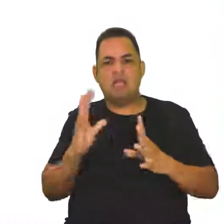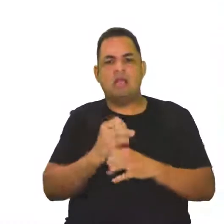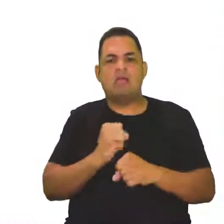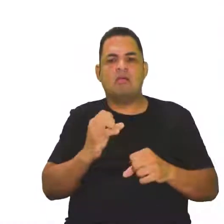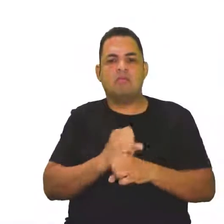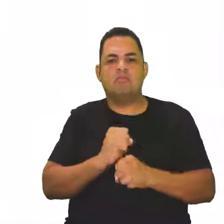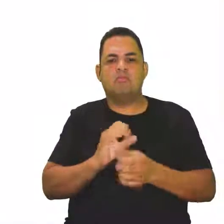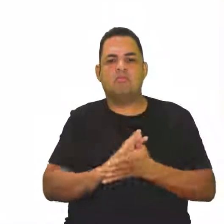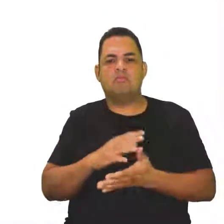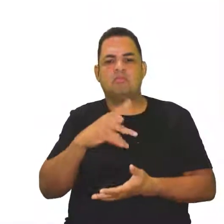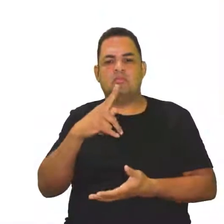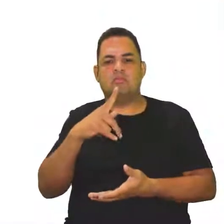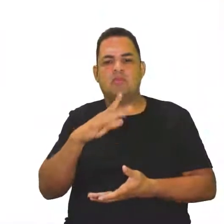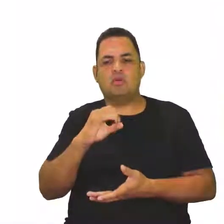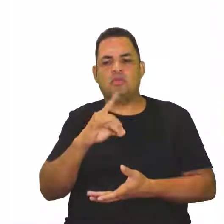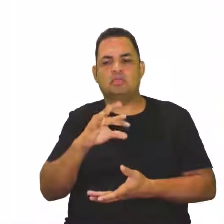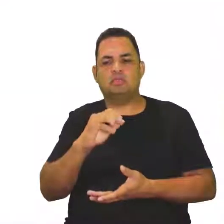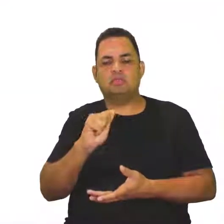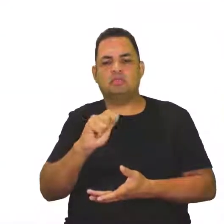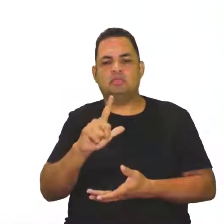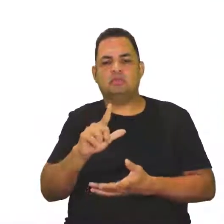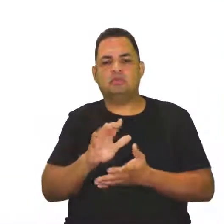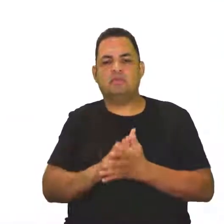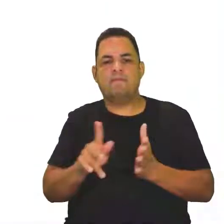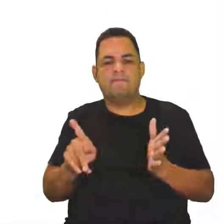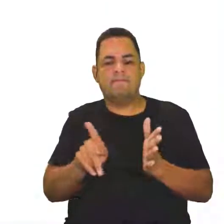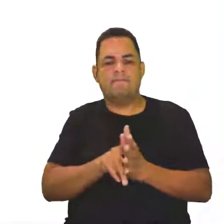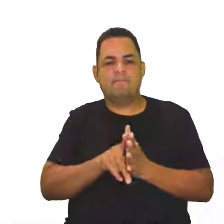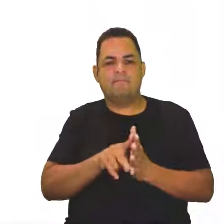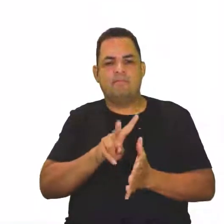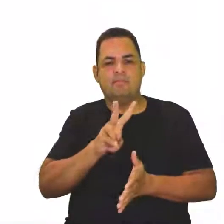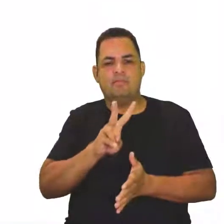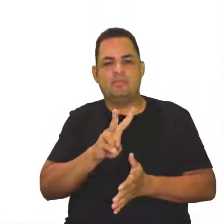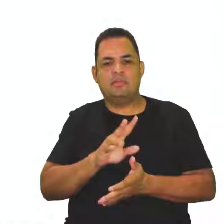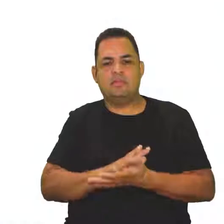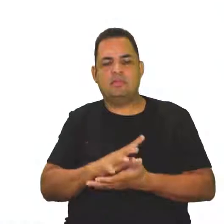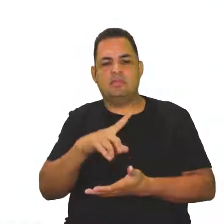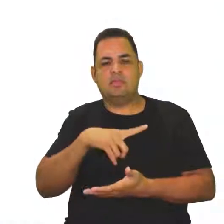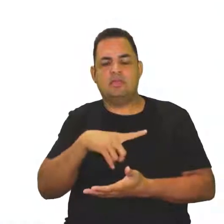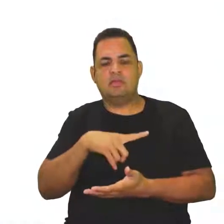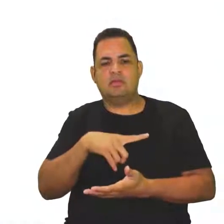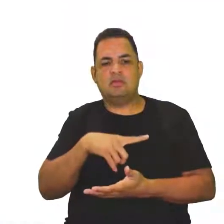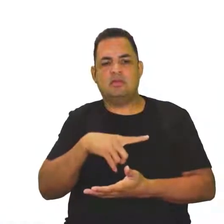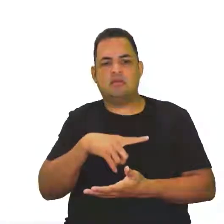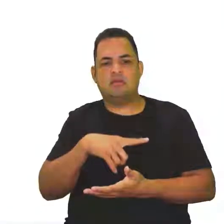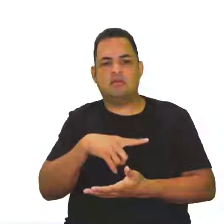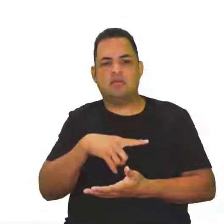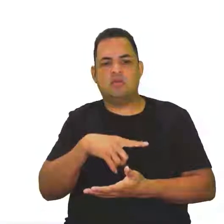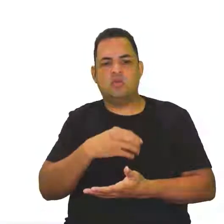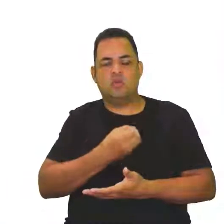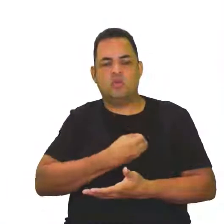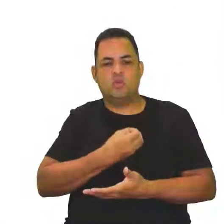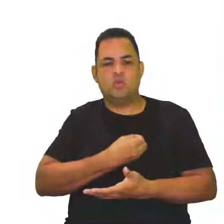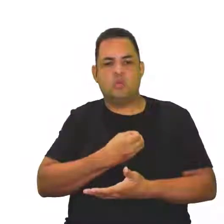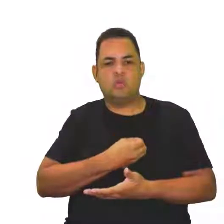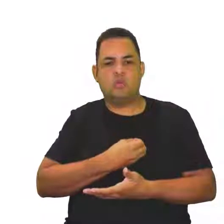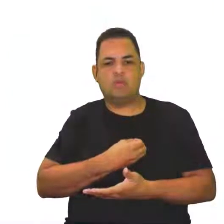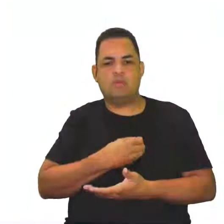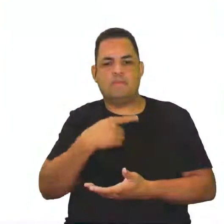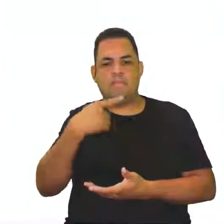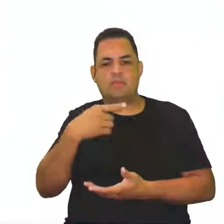seu potencial próprio, obteremos o valor de